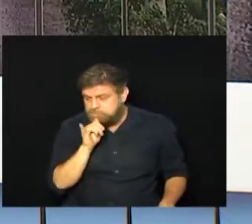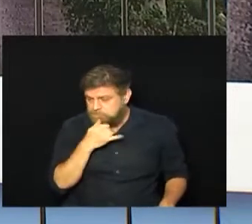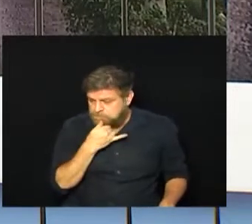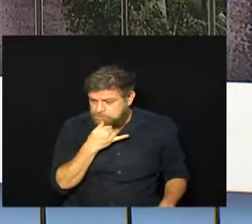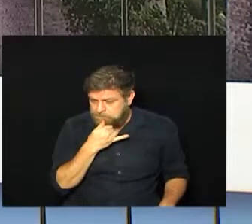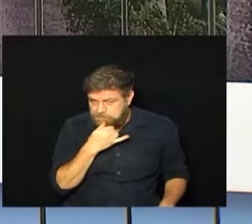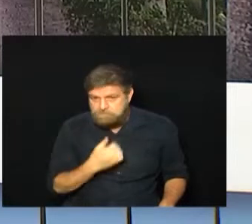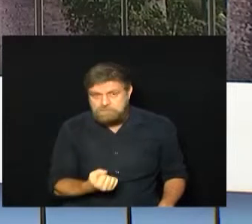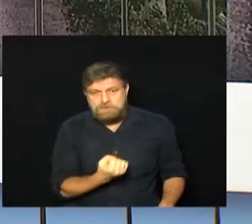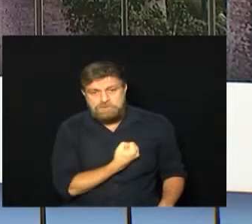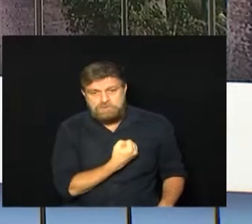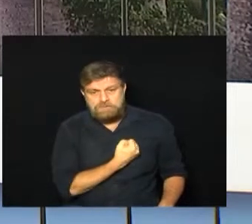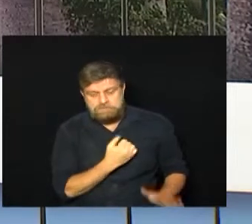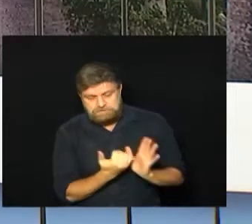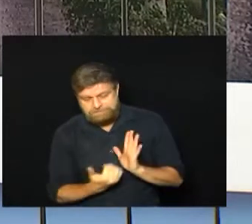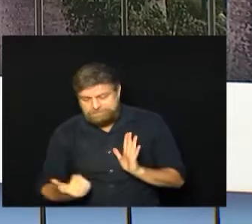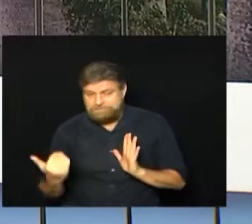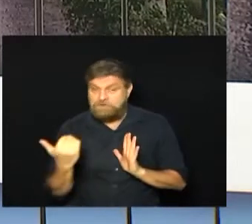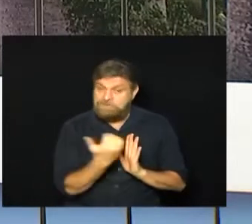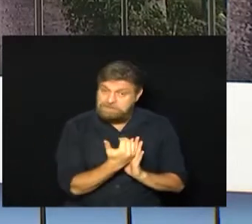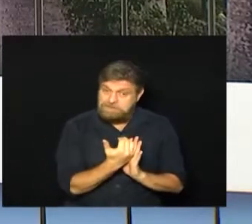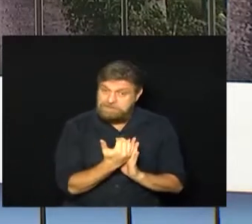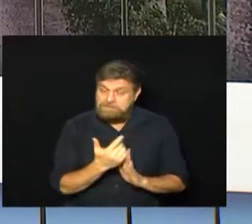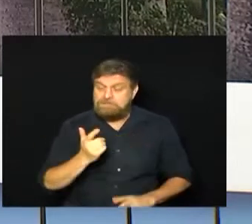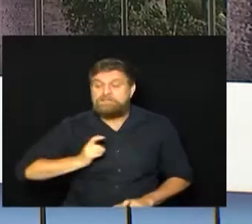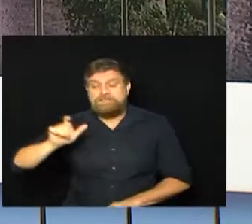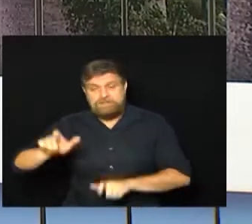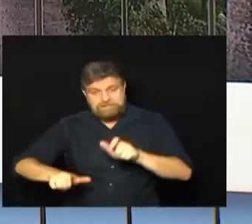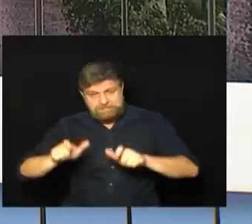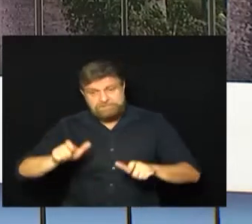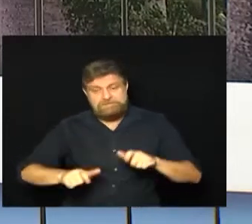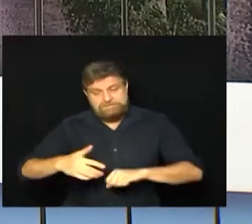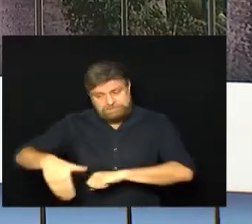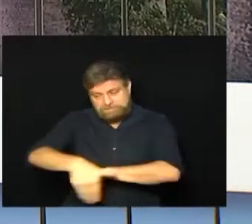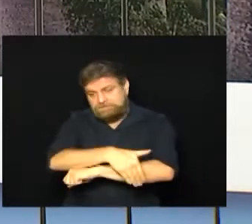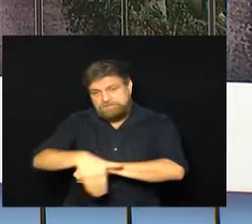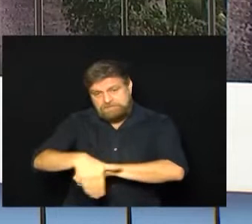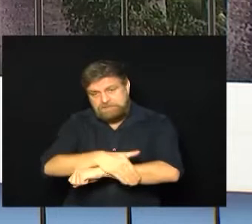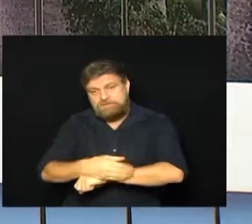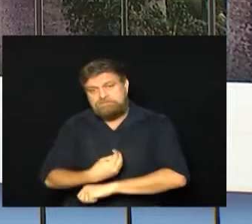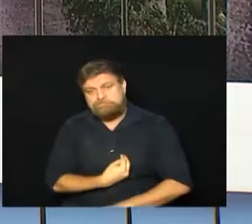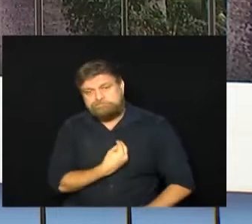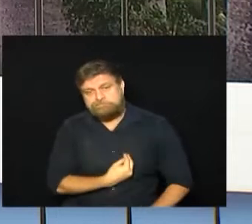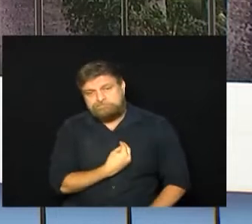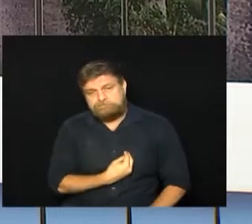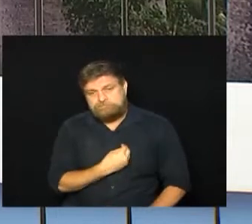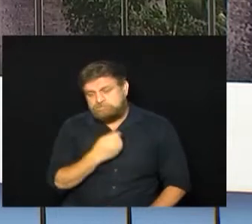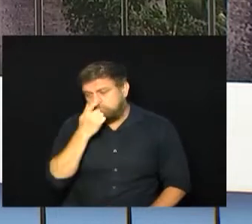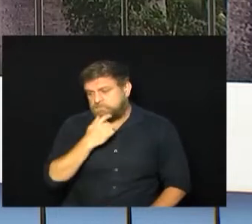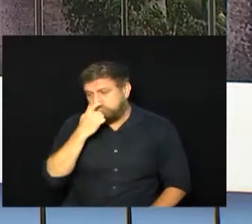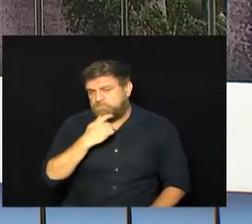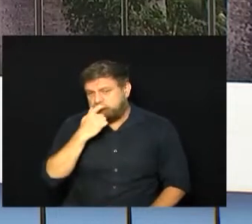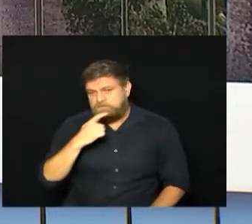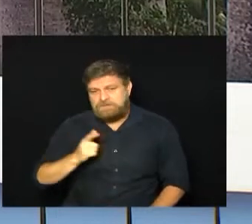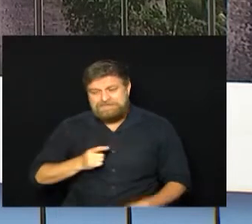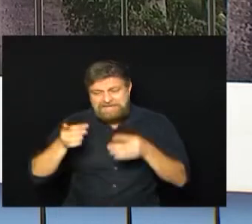Infelizmente, os números aumentaram, mais pessoas estão vivendo nas ruas de Campinas. E o Michel Morim é quem traz